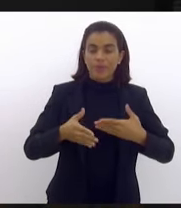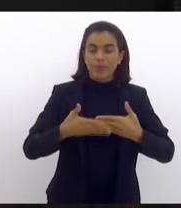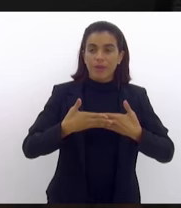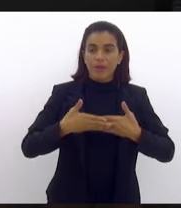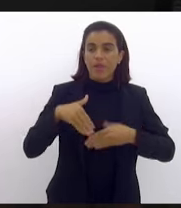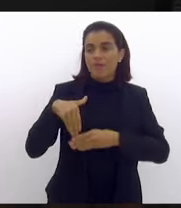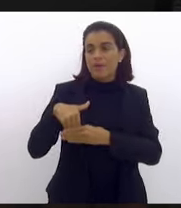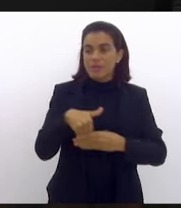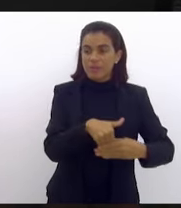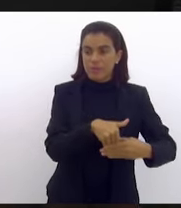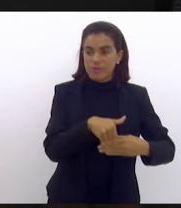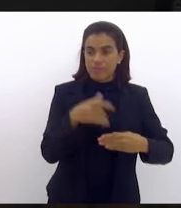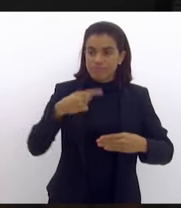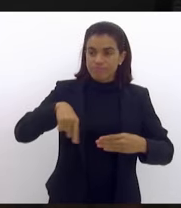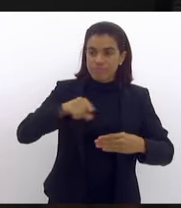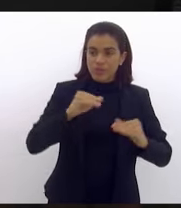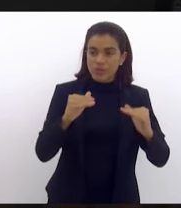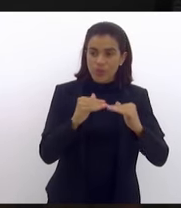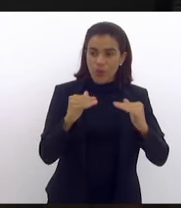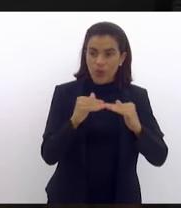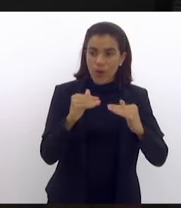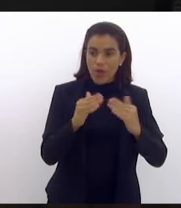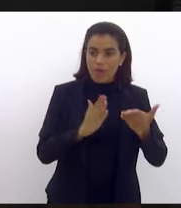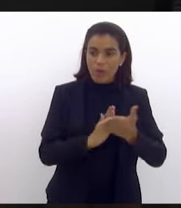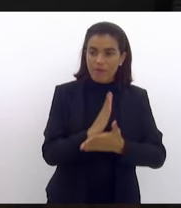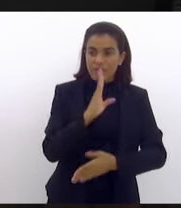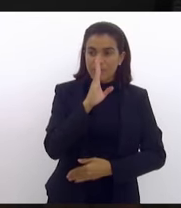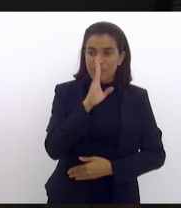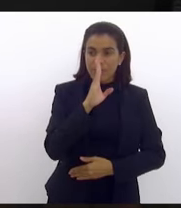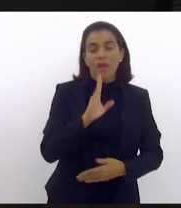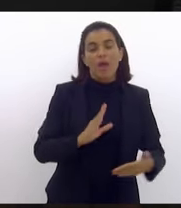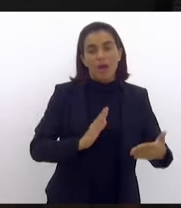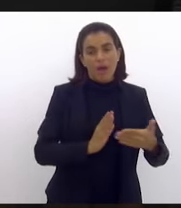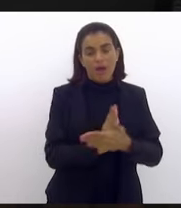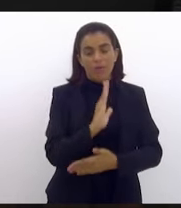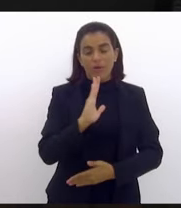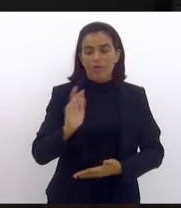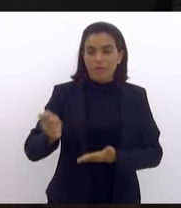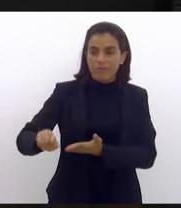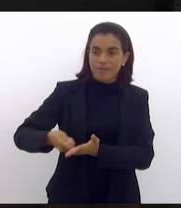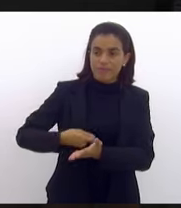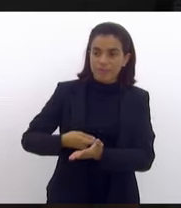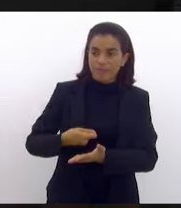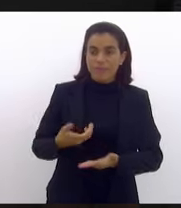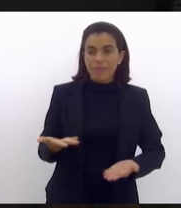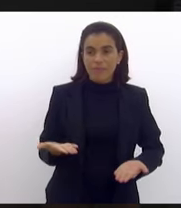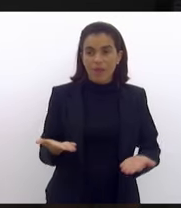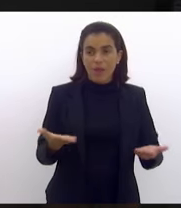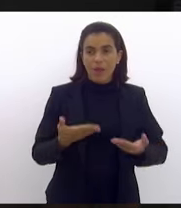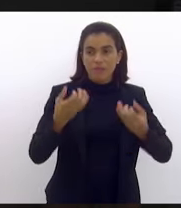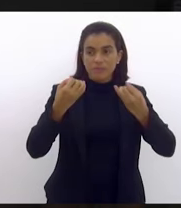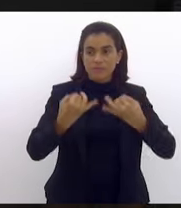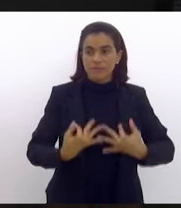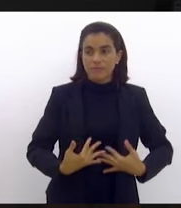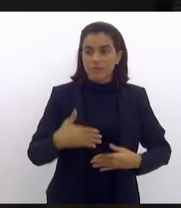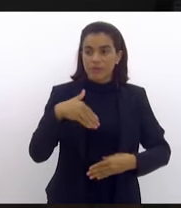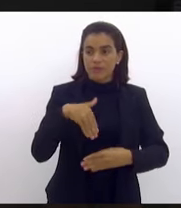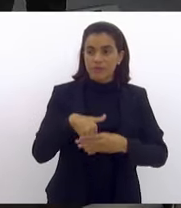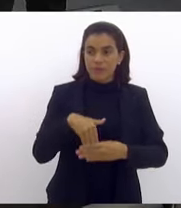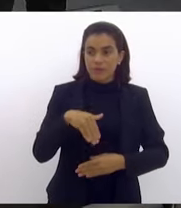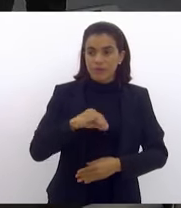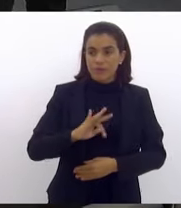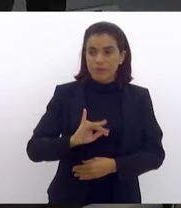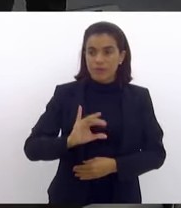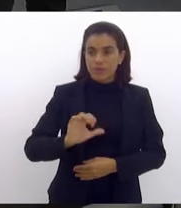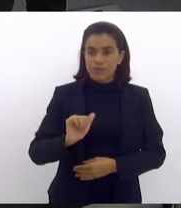Em votação, senhores que aprovam, permaneçam como estão. Aprovado, vai autógrafo. Para a declaração de voto, deputada Tiaju.